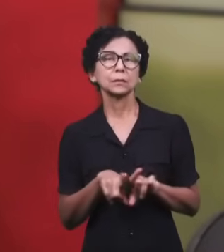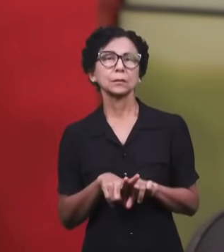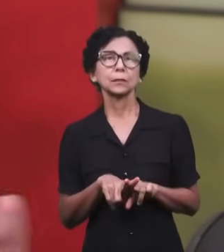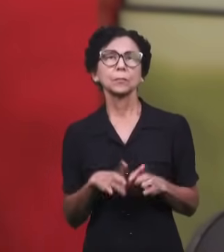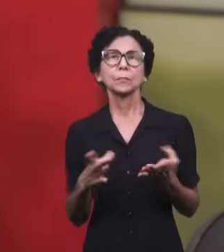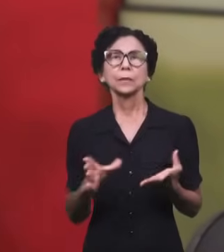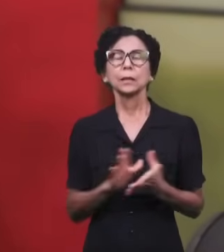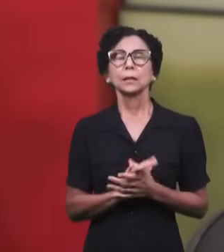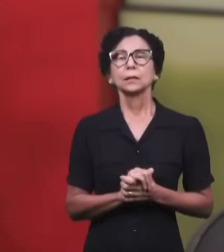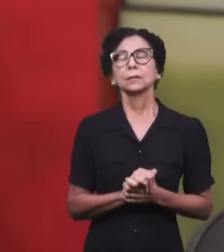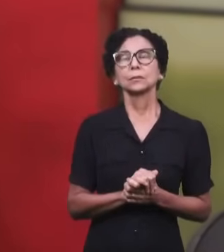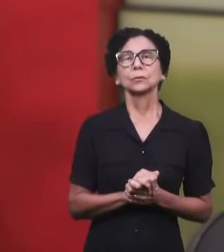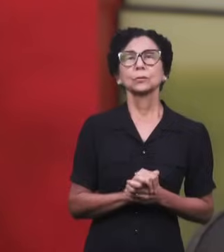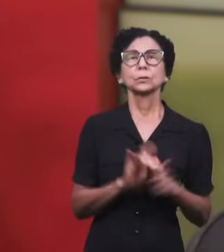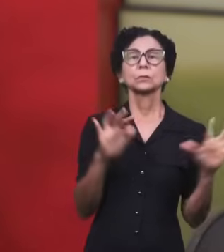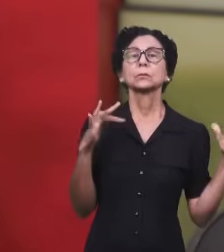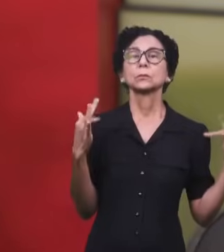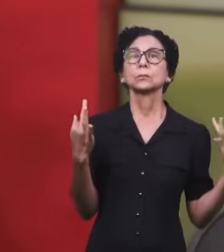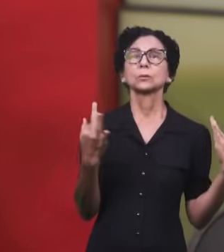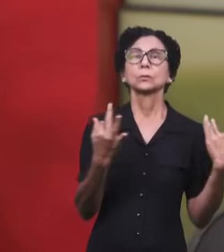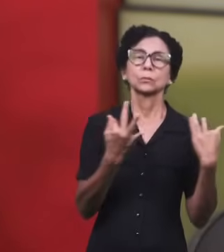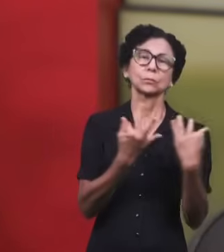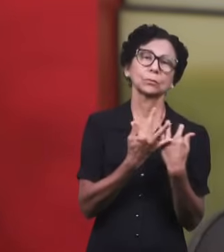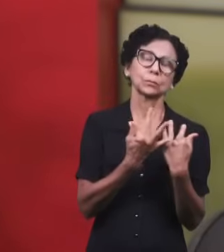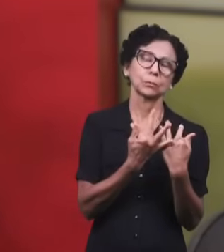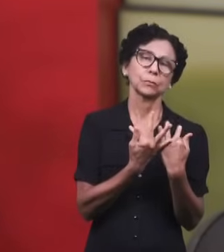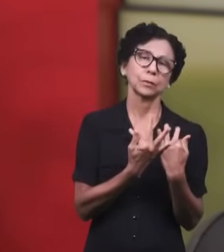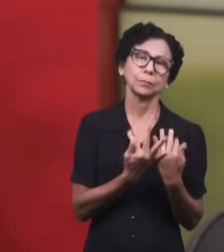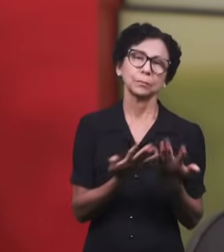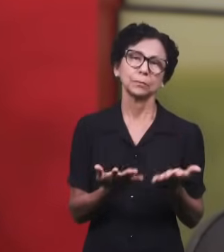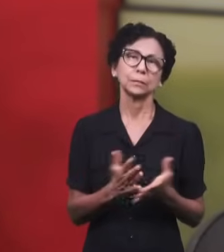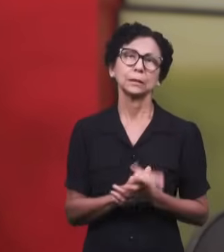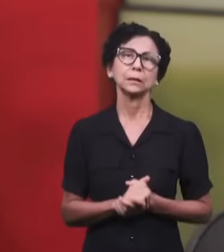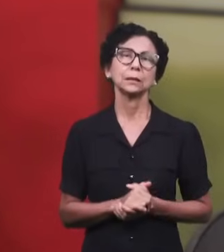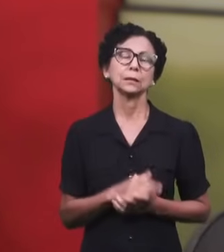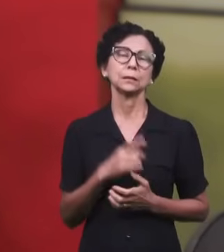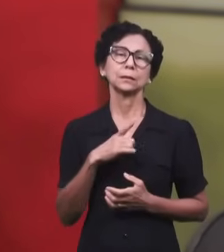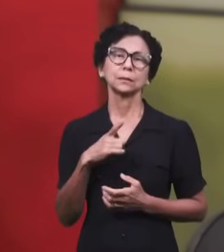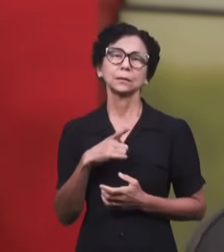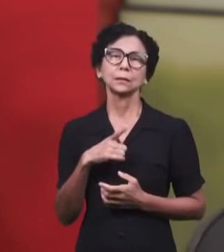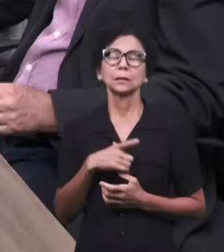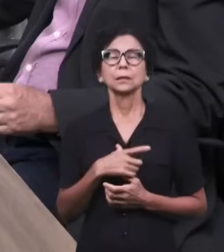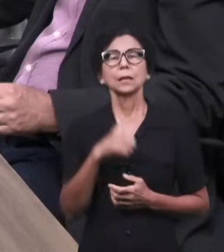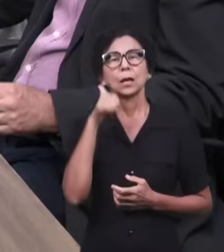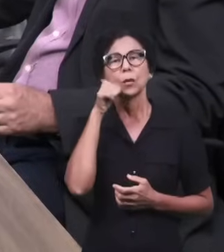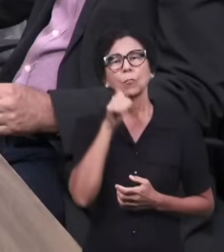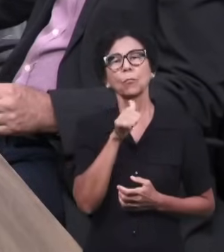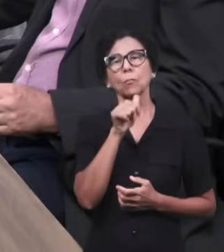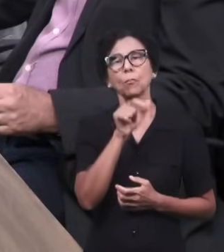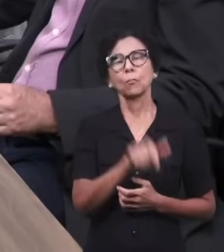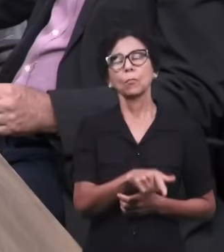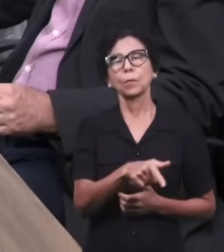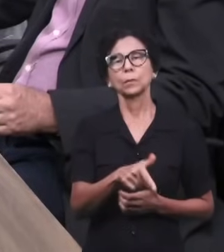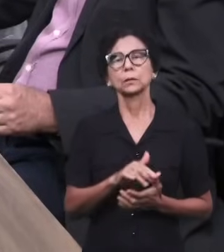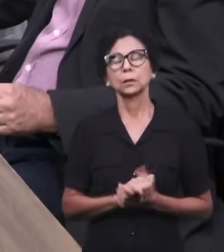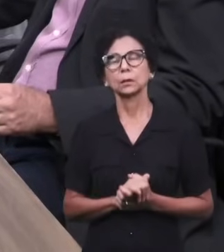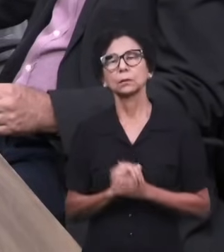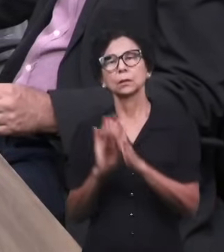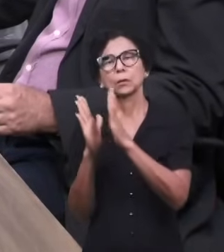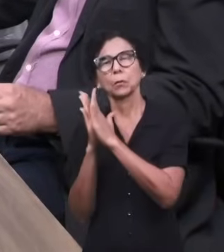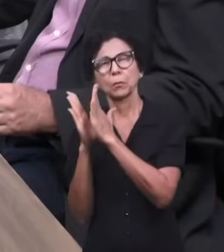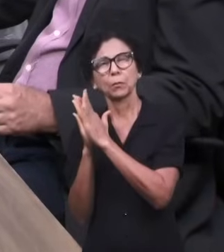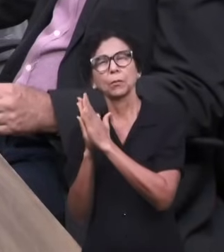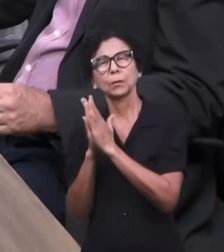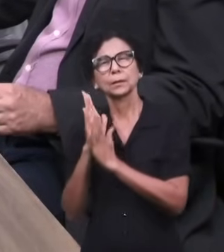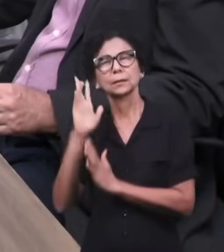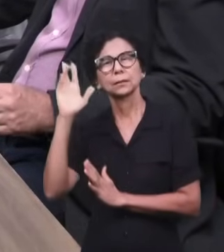ou quem dera se todos pudessem ter essa posição, né? Esse aspecto que o pastor Marcelo comentou, eu